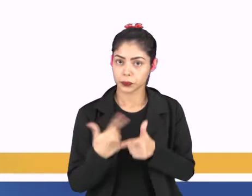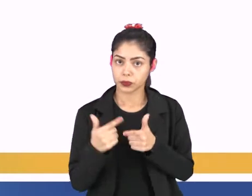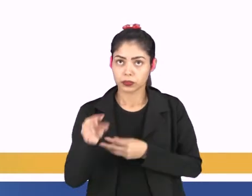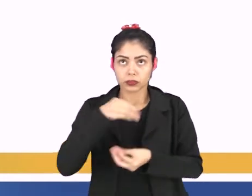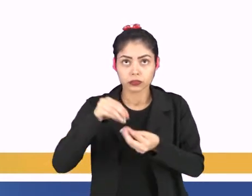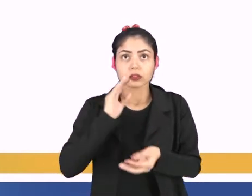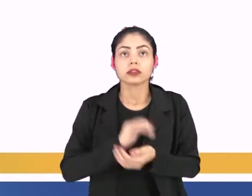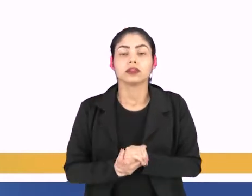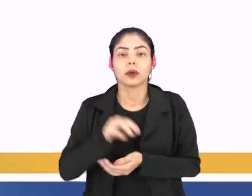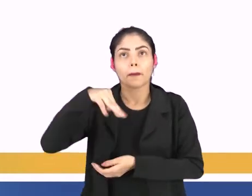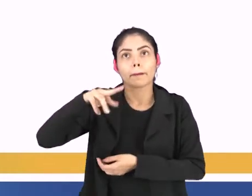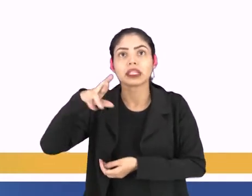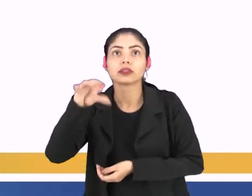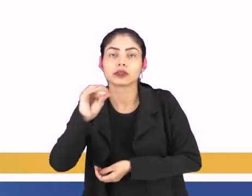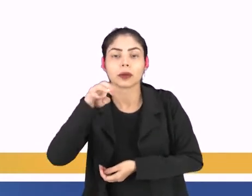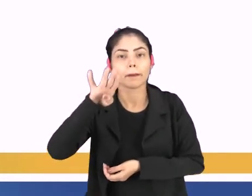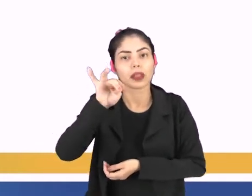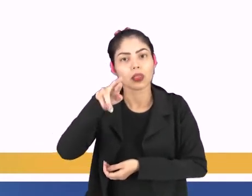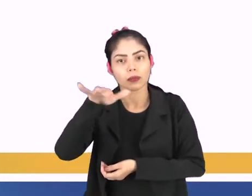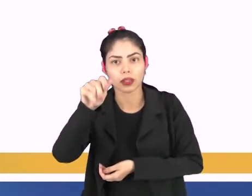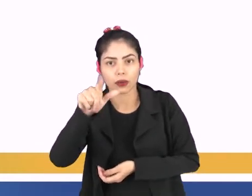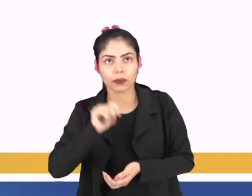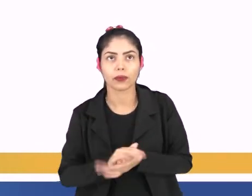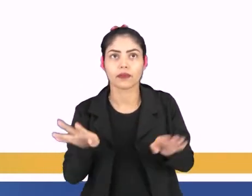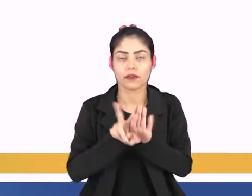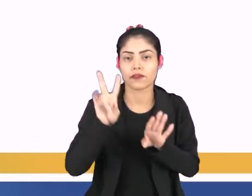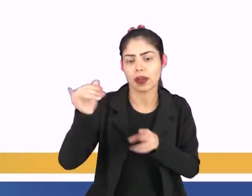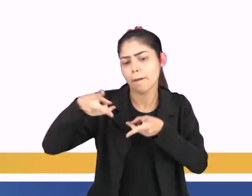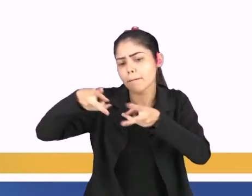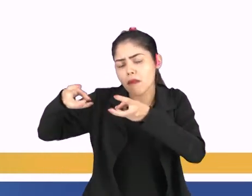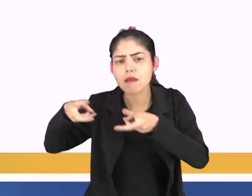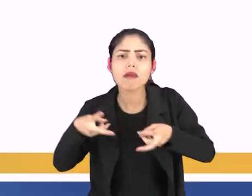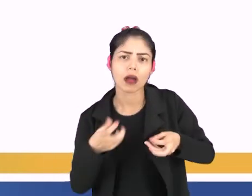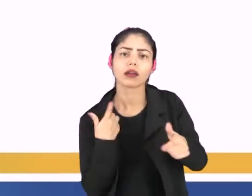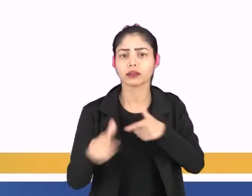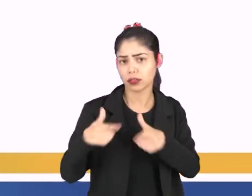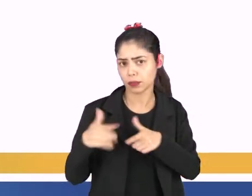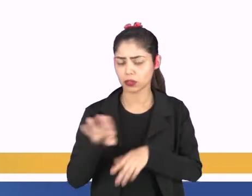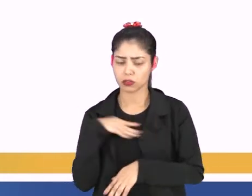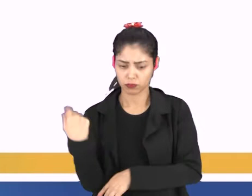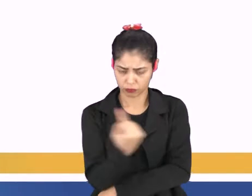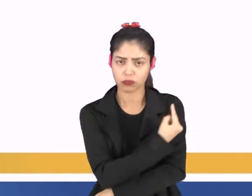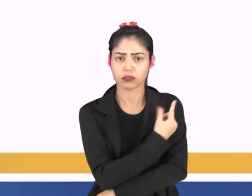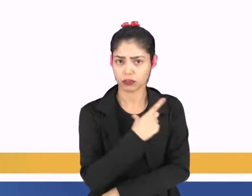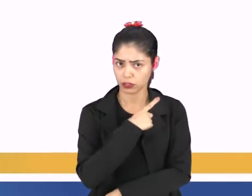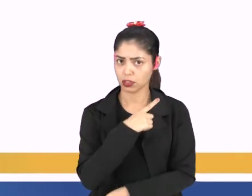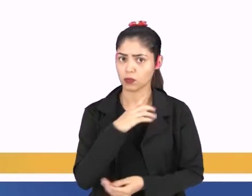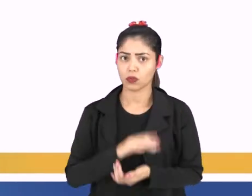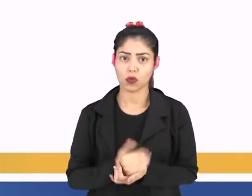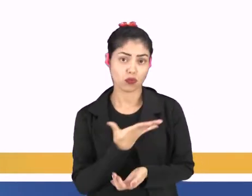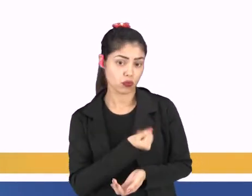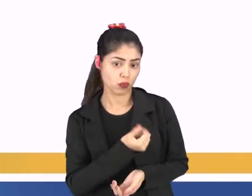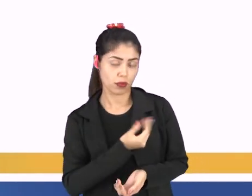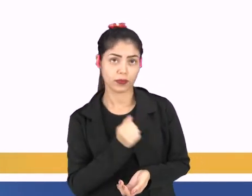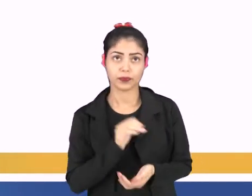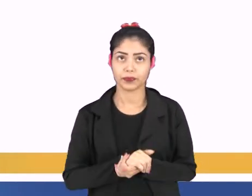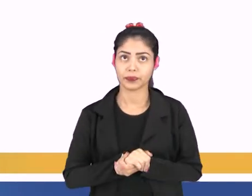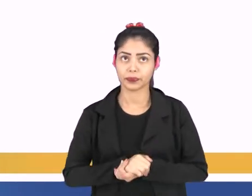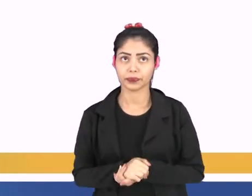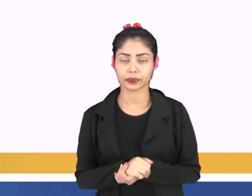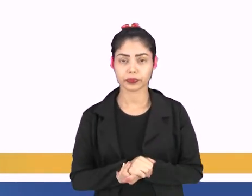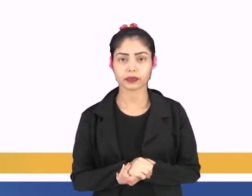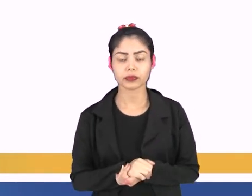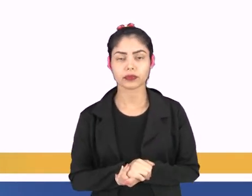envolve um método binomial, vocês têm que perceber esse trabalho que nós temos com os números binomiais